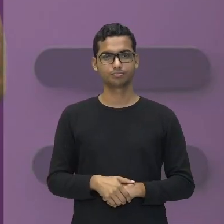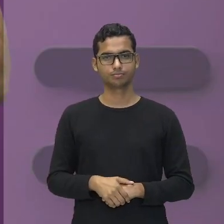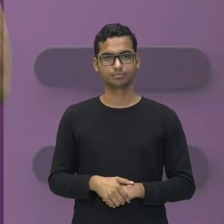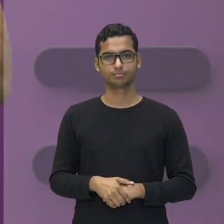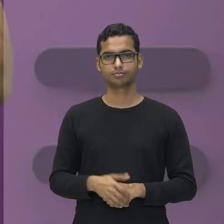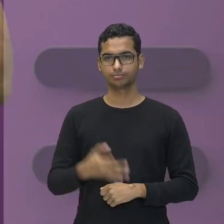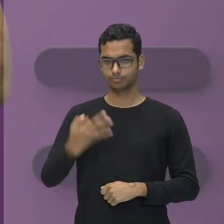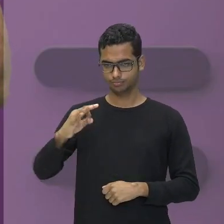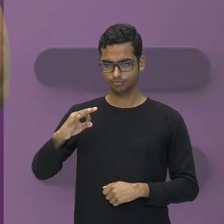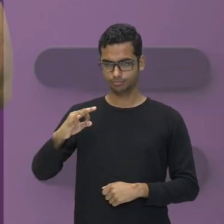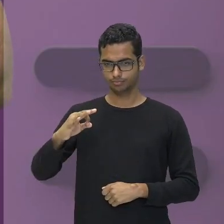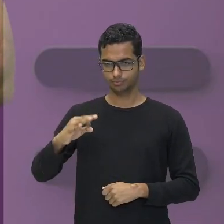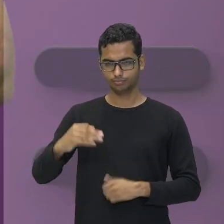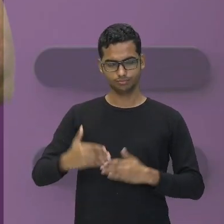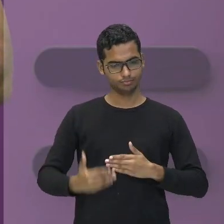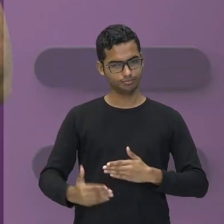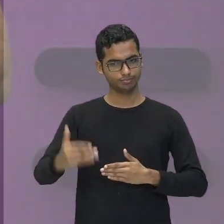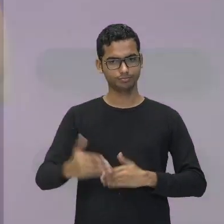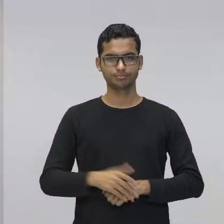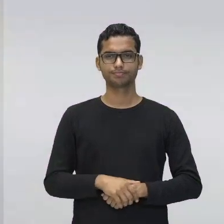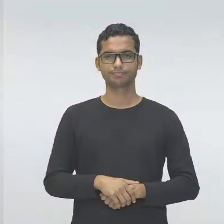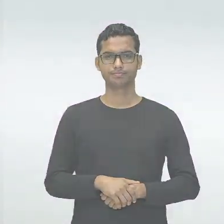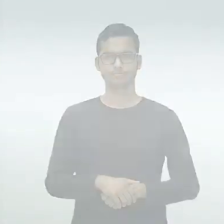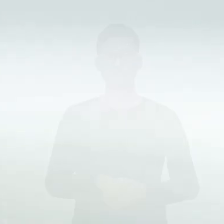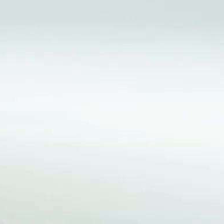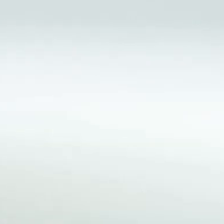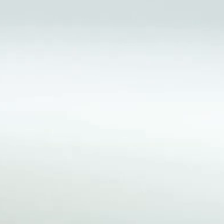bem? Então, vamos ao conteúdo.